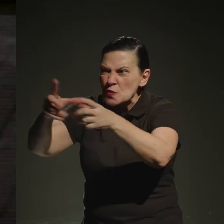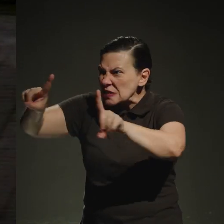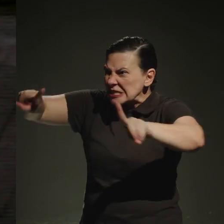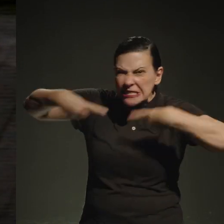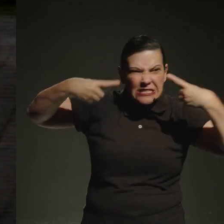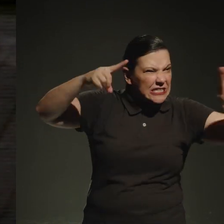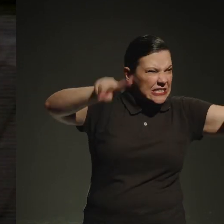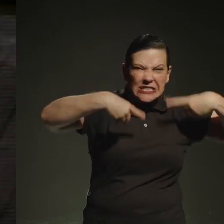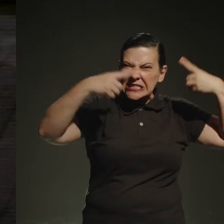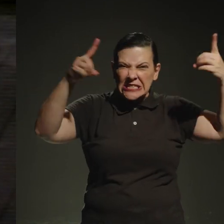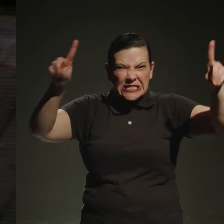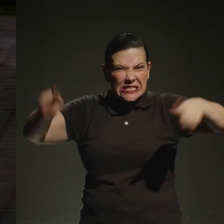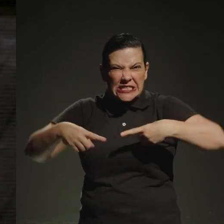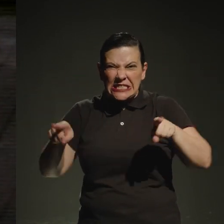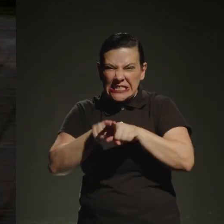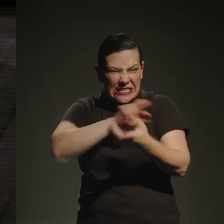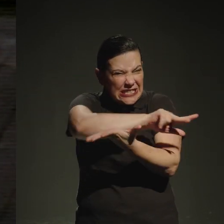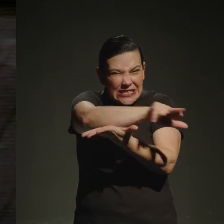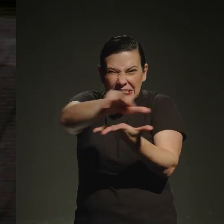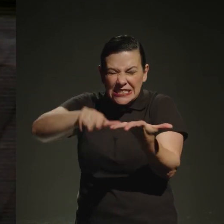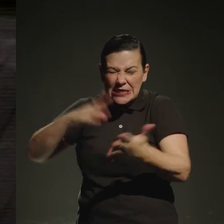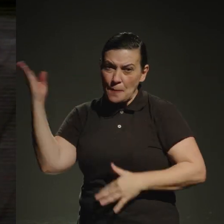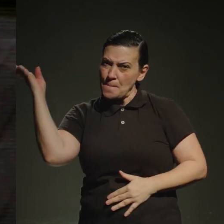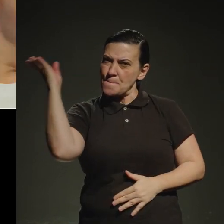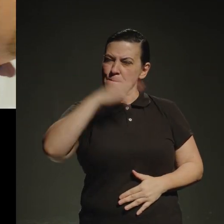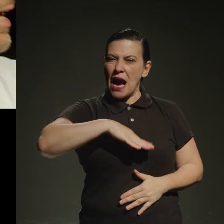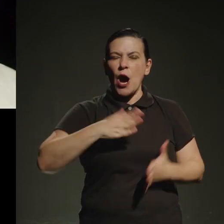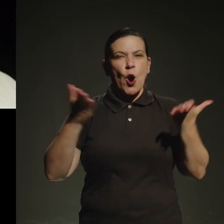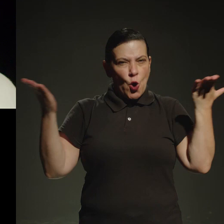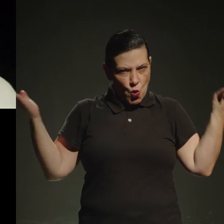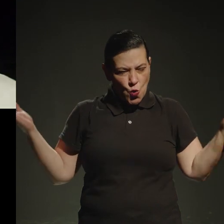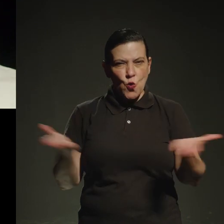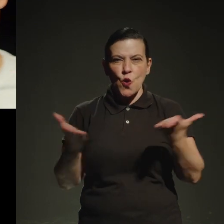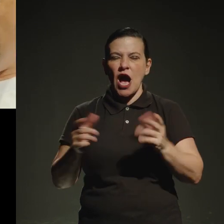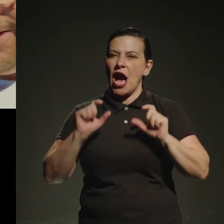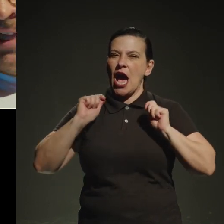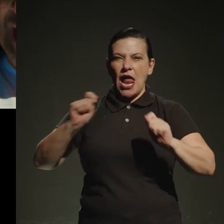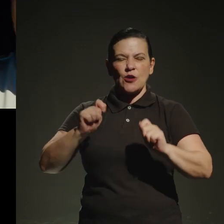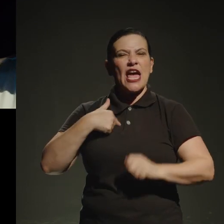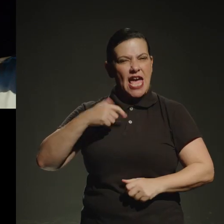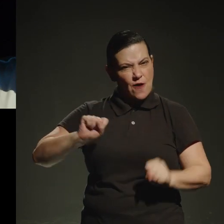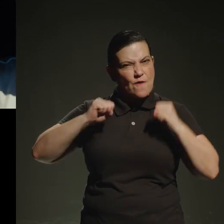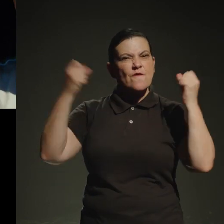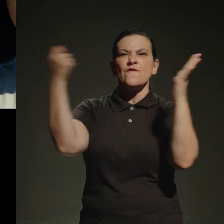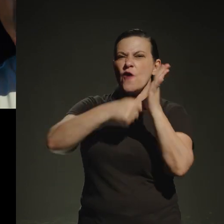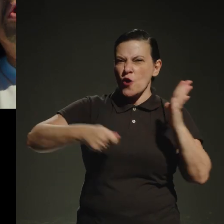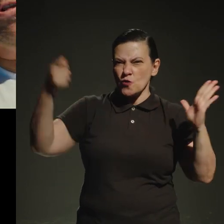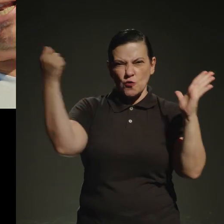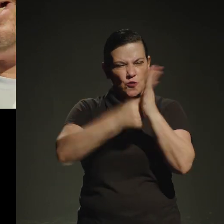Com um movimento brusco, Quixote derruba alguma coisa e salta furioso. Atrevei-vos a atacar-me por